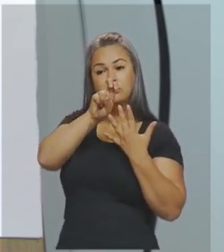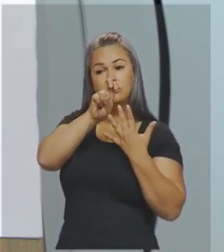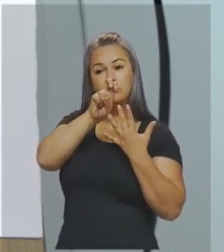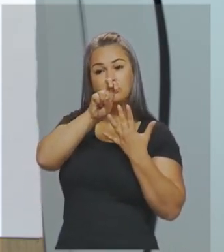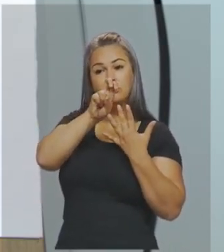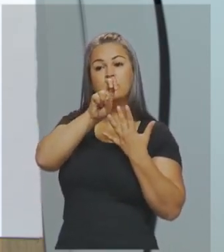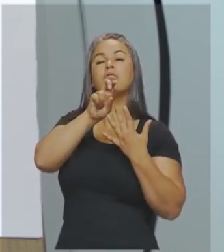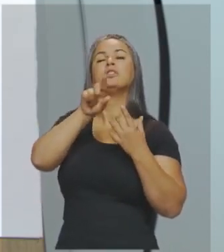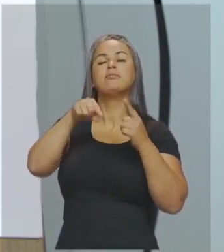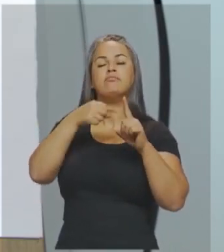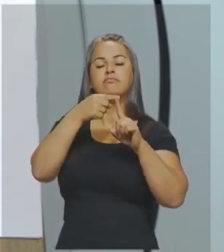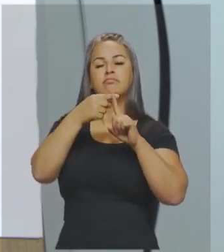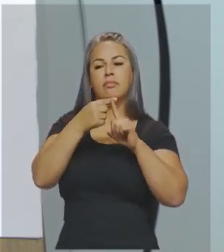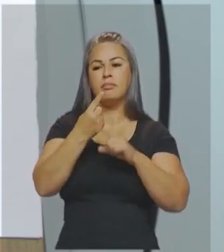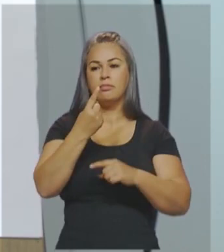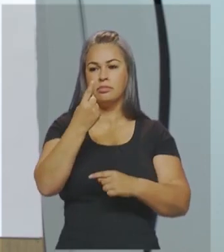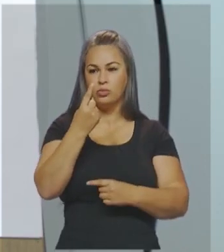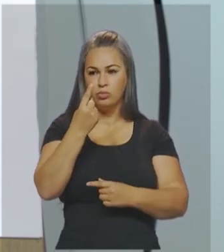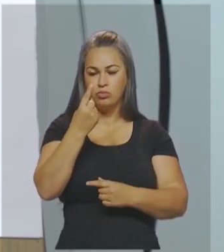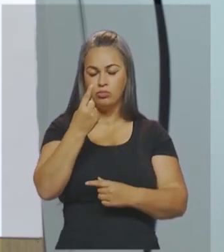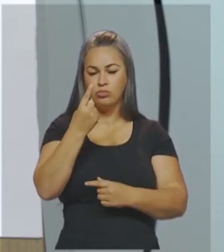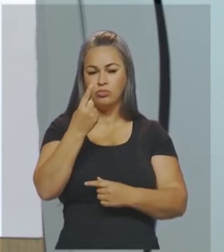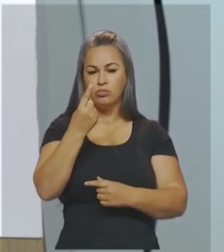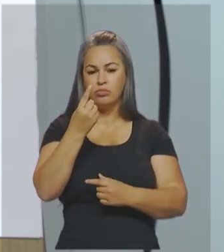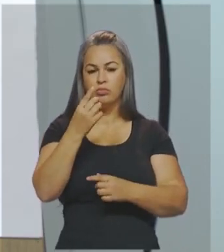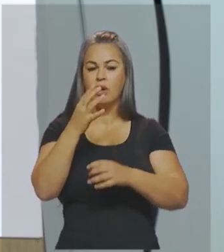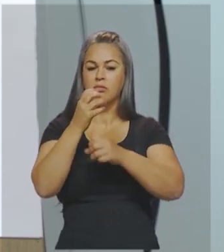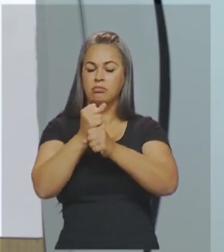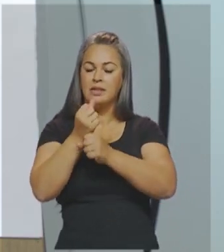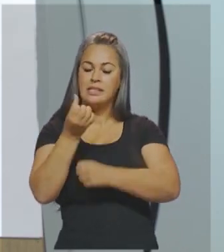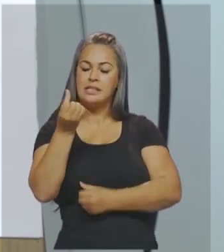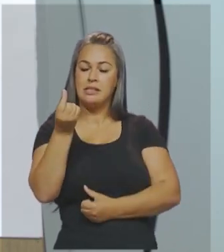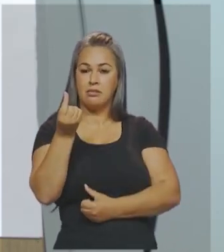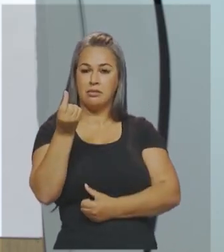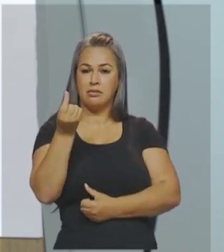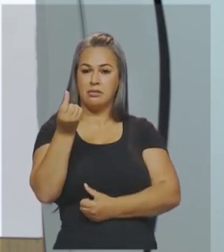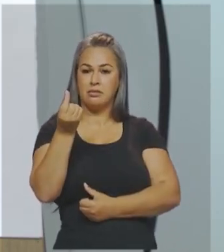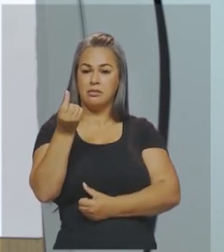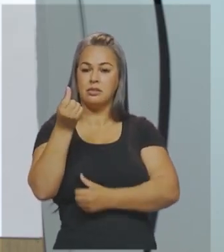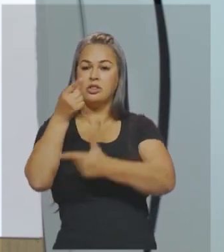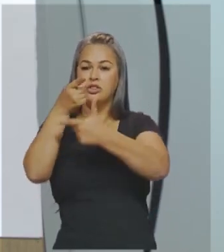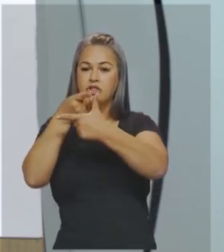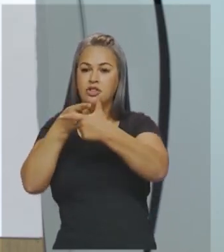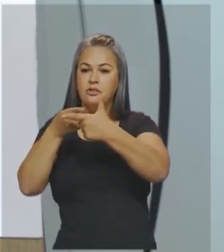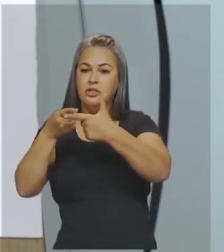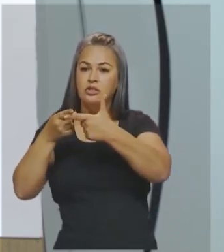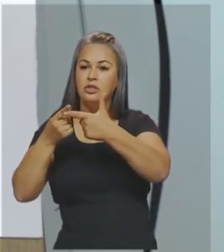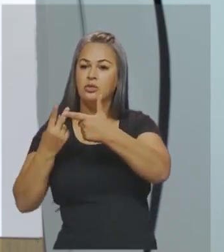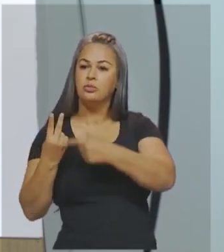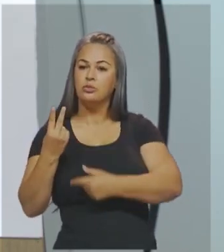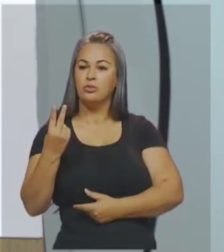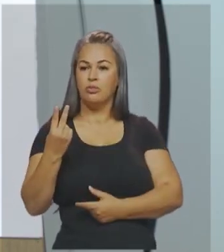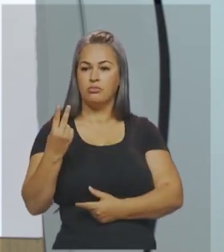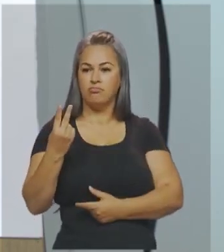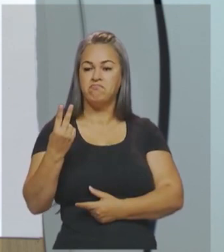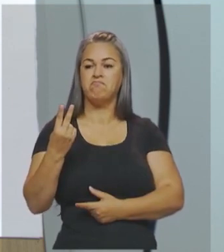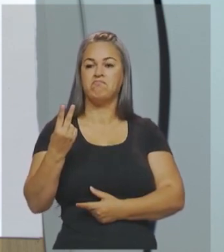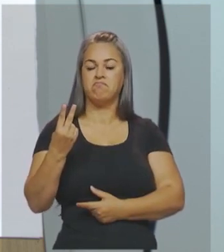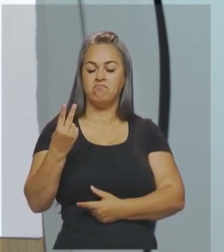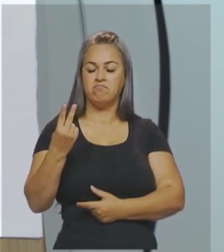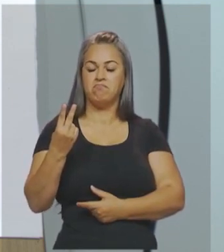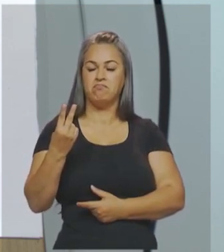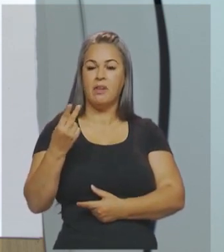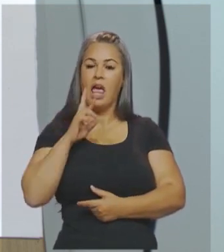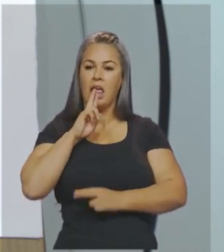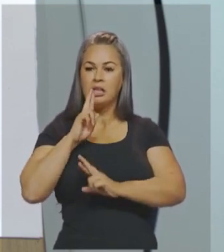E aí vai dar 6, dividido por 2, 3. Esse 3 é justamente a posição que a mediana está. Então,